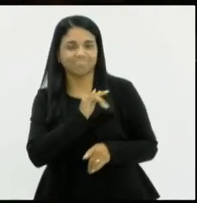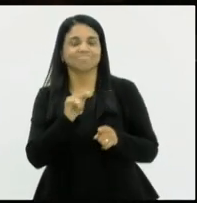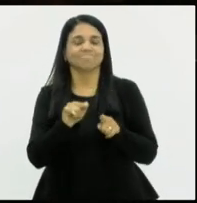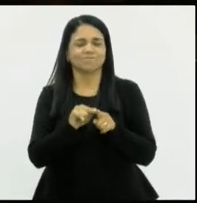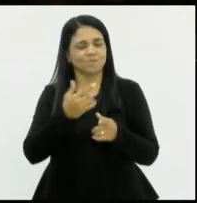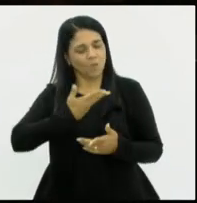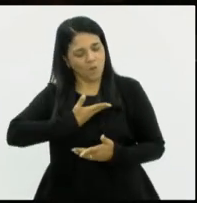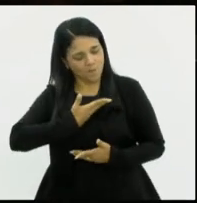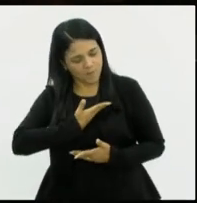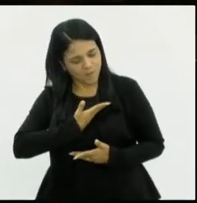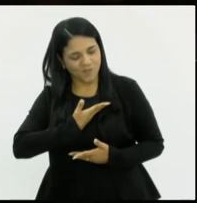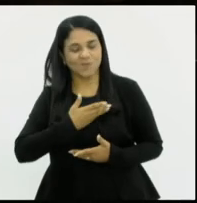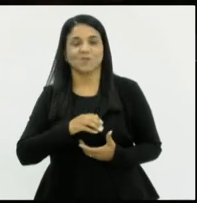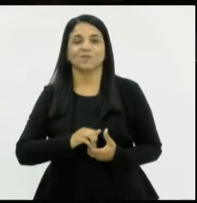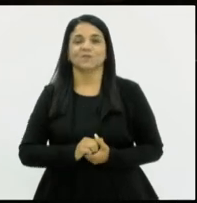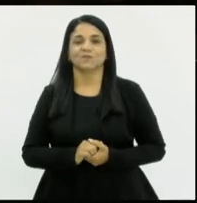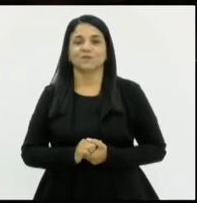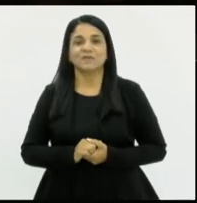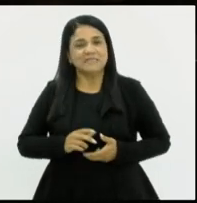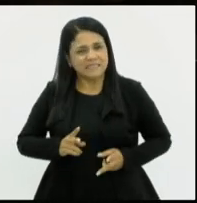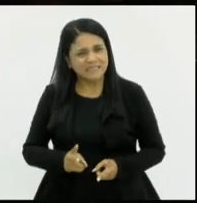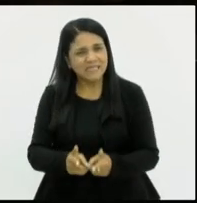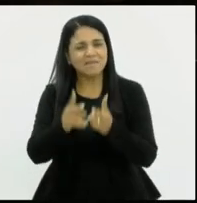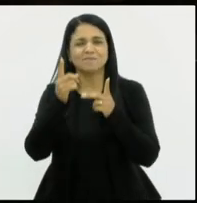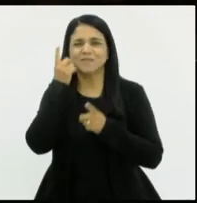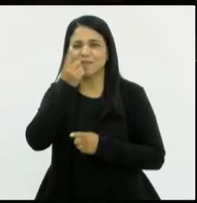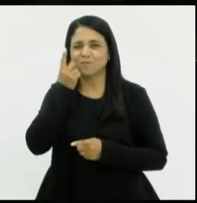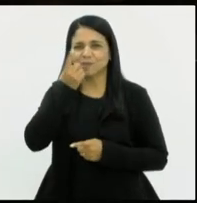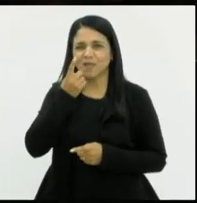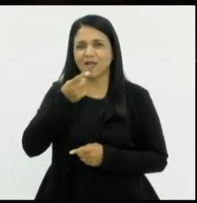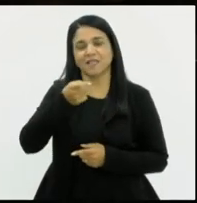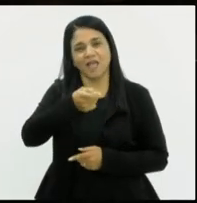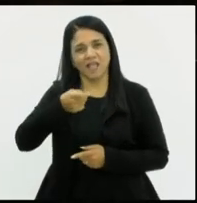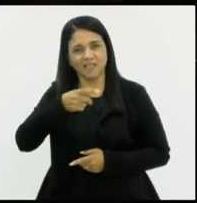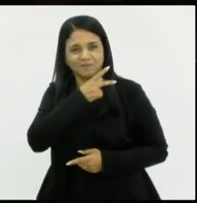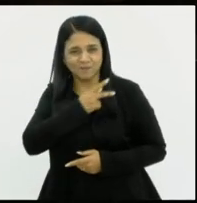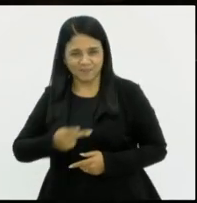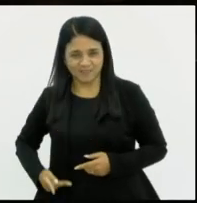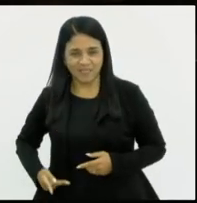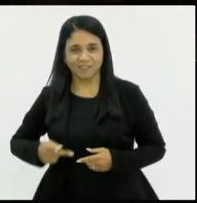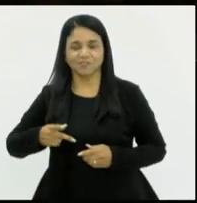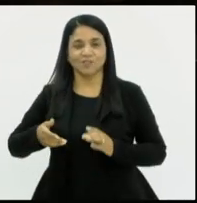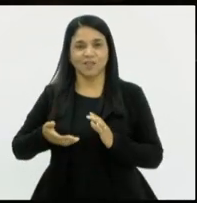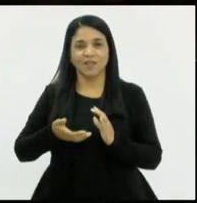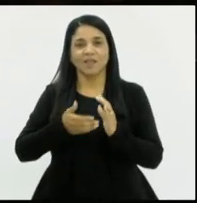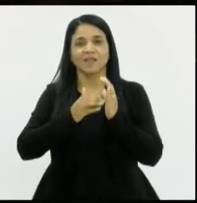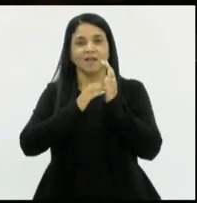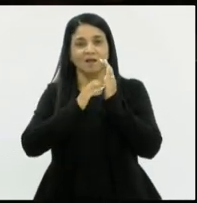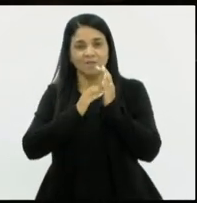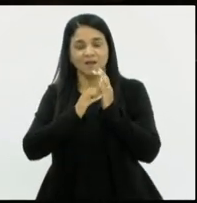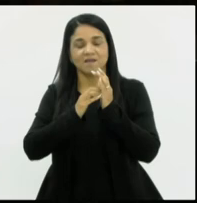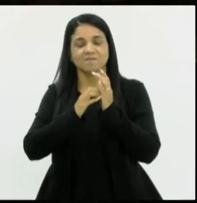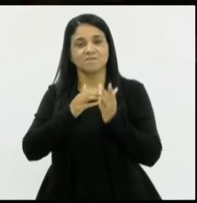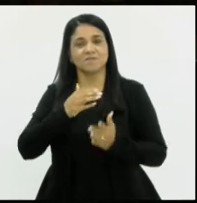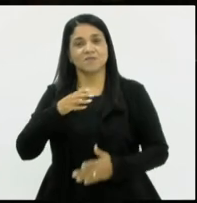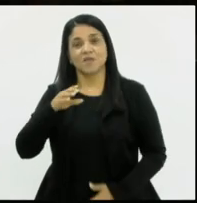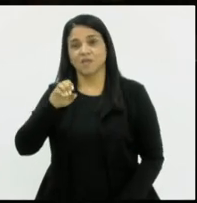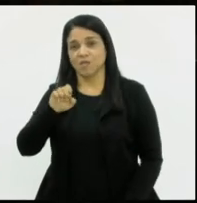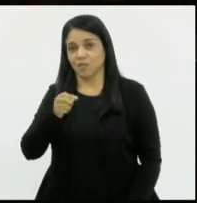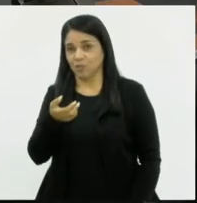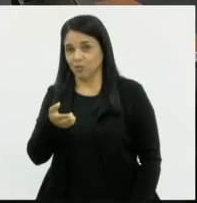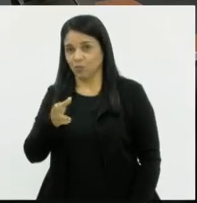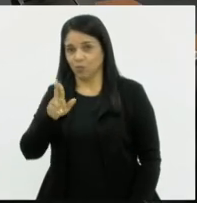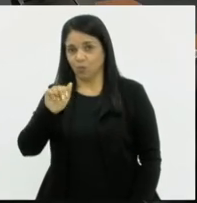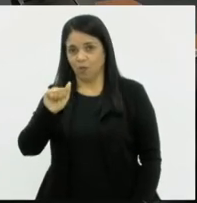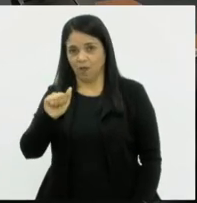Pneu. O sempre deputado federal, ex-presidente da Câmara, o qual também tem uma elevada estima, que é o Eduardo Cunha.